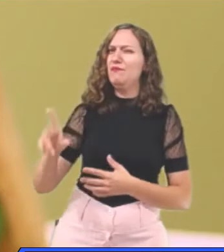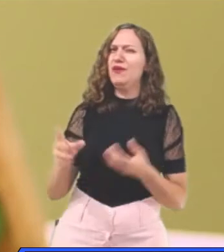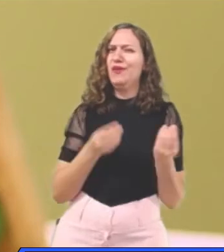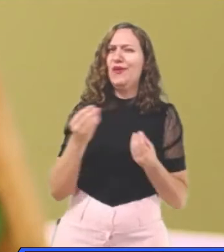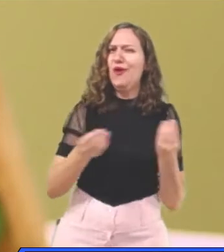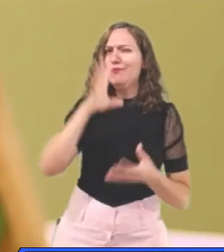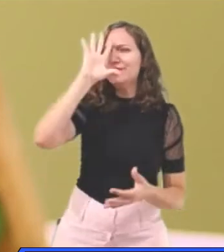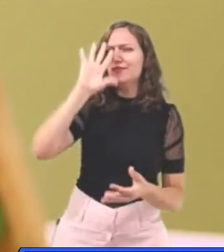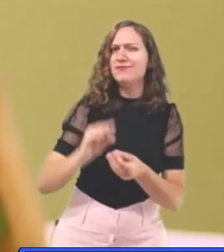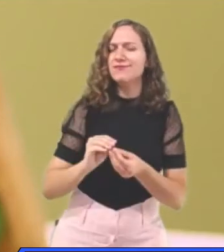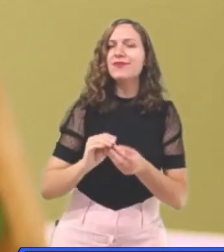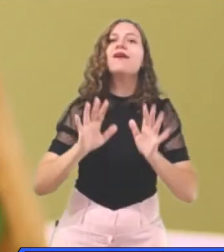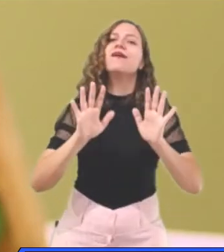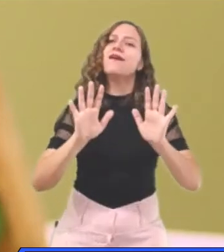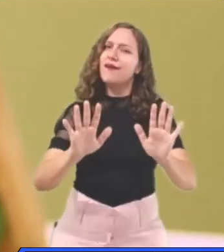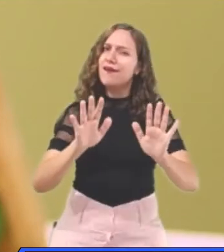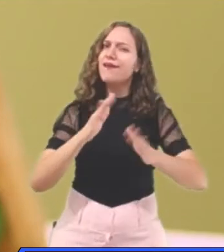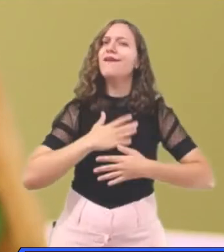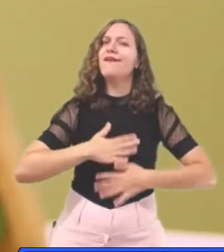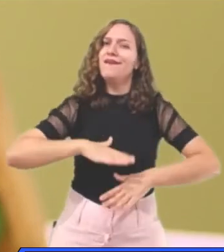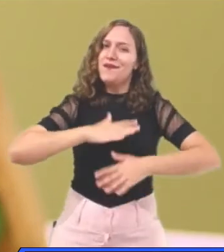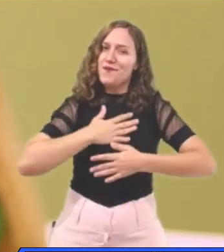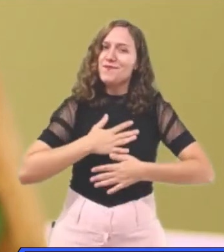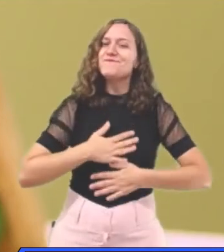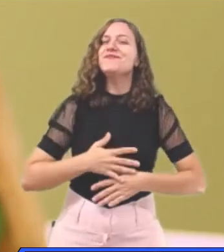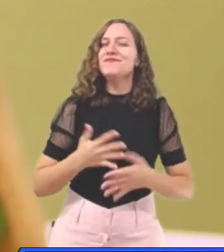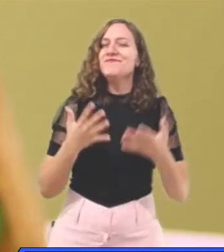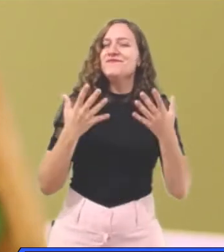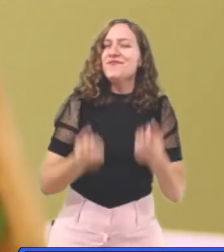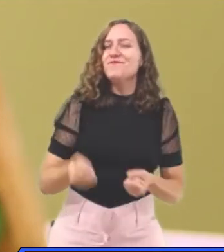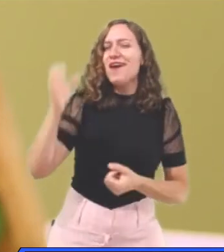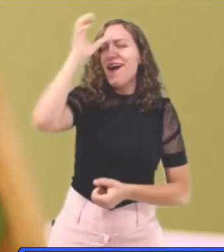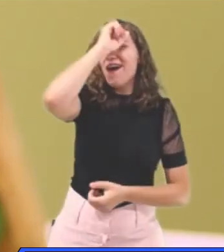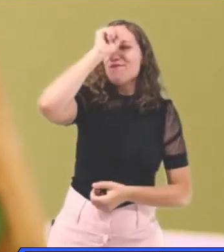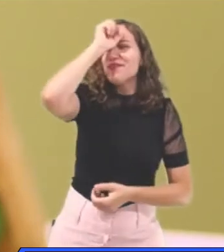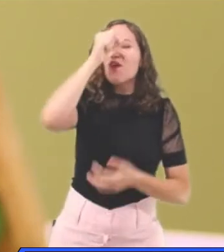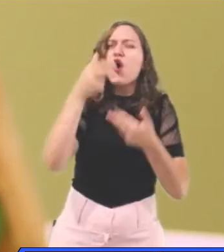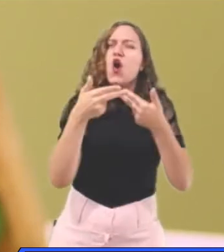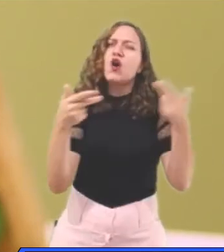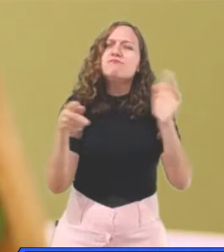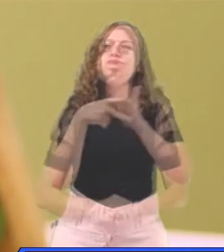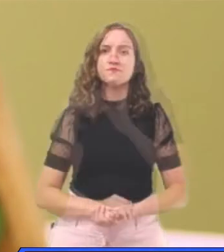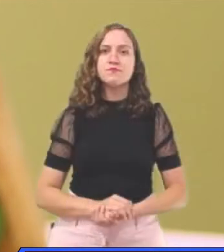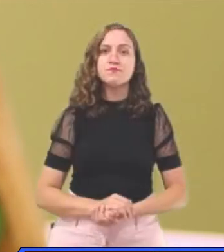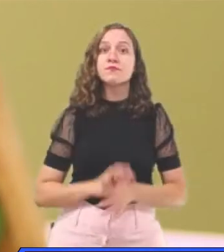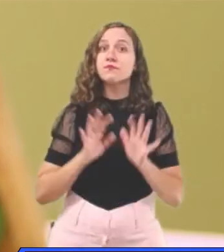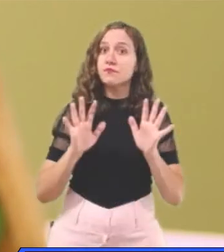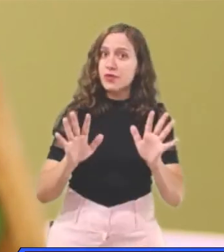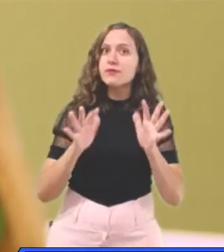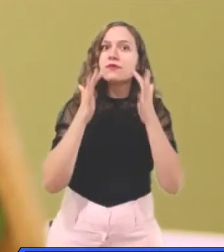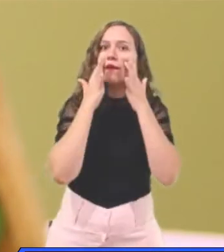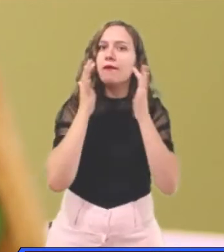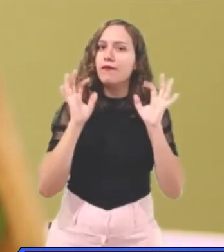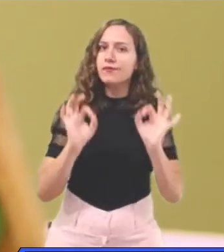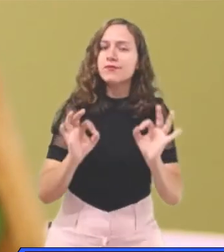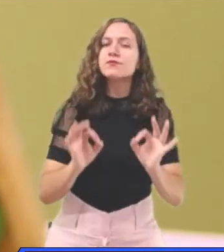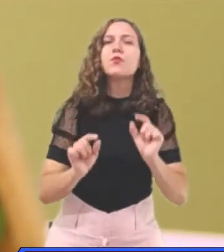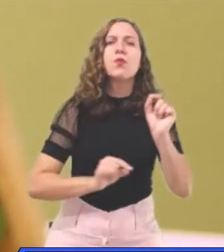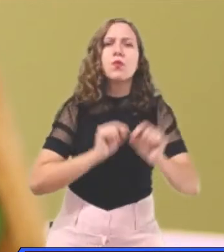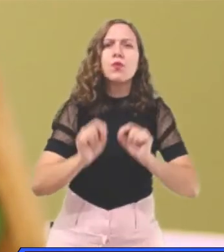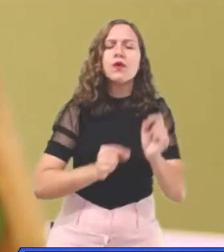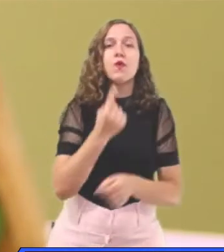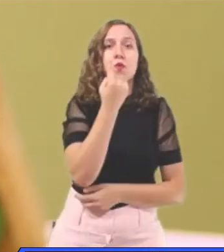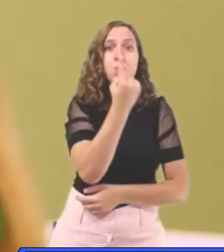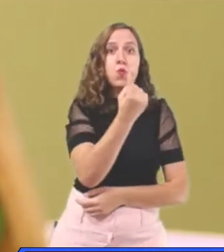medidas. Calma, vamos fazer isso com coisas aí do seu cotidiano. Lembrando, 1